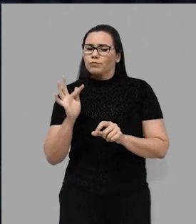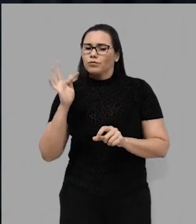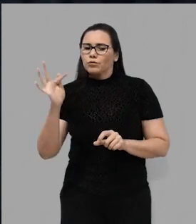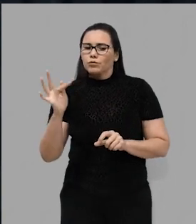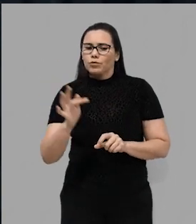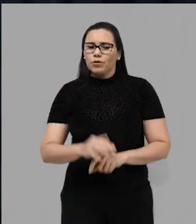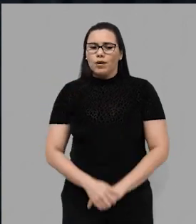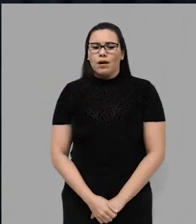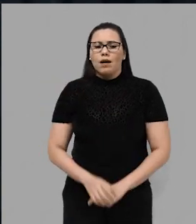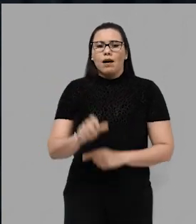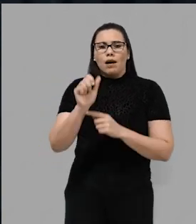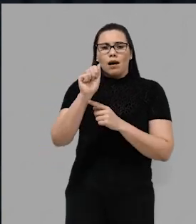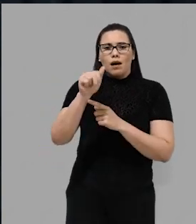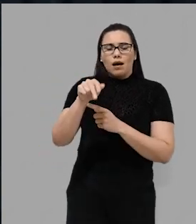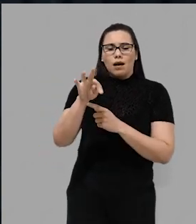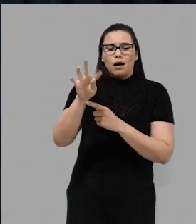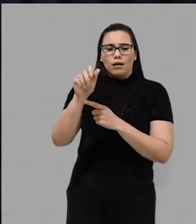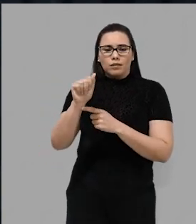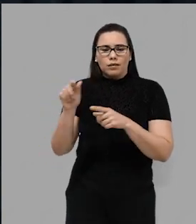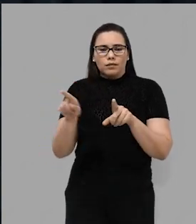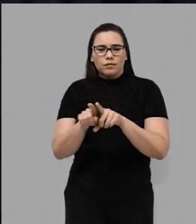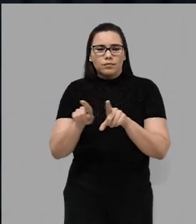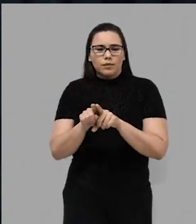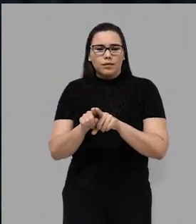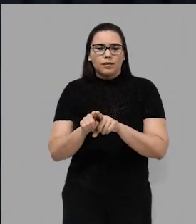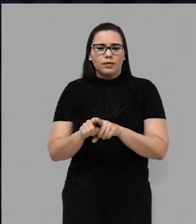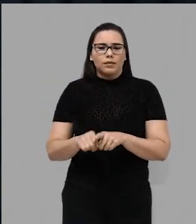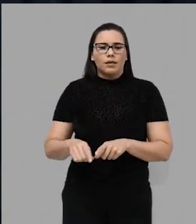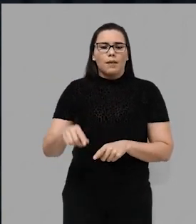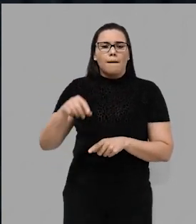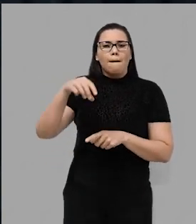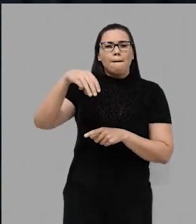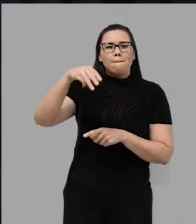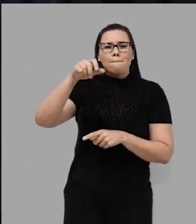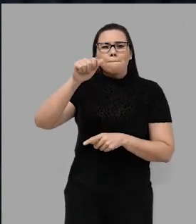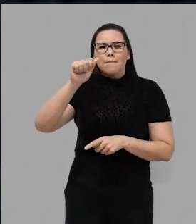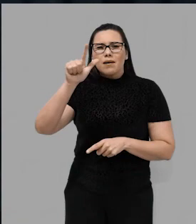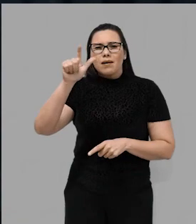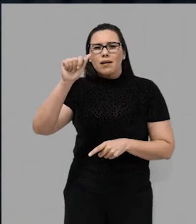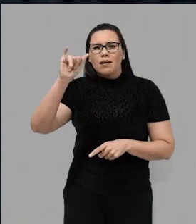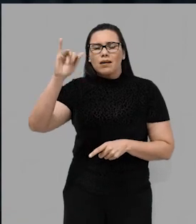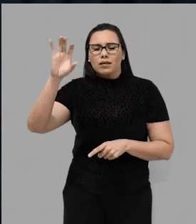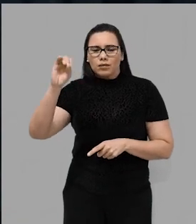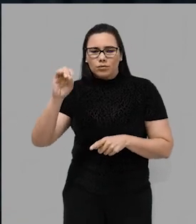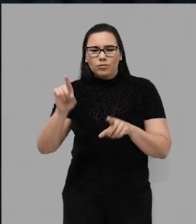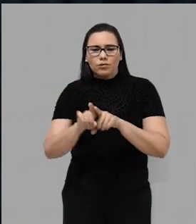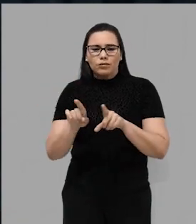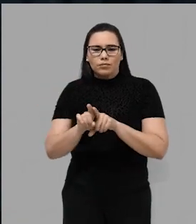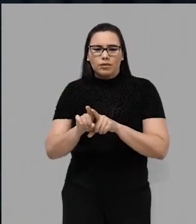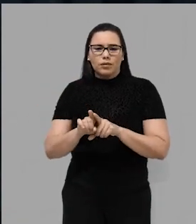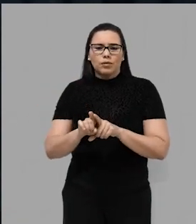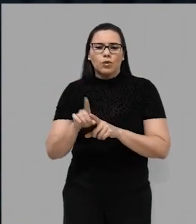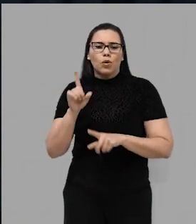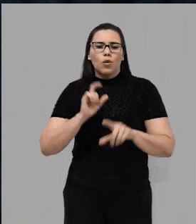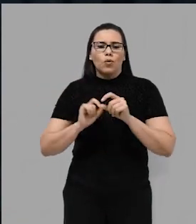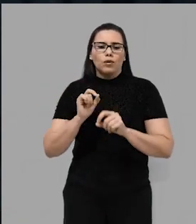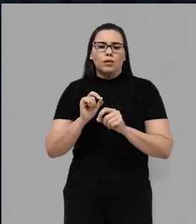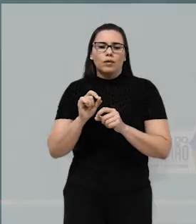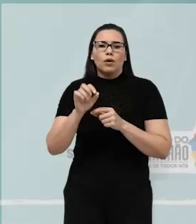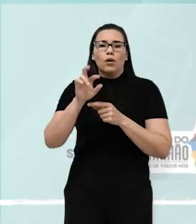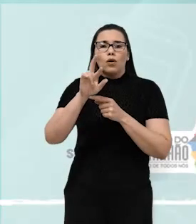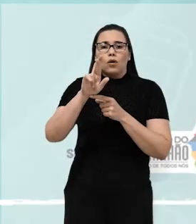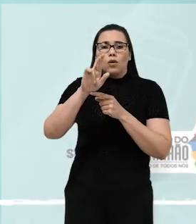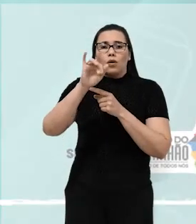o tapim-malaio, quanto o rinoceronte de chifre, quanto o rinoceronte de 2 chifres. Aqui tem o de 1 chifre e de 2